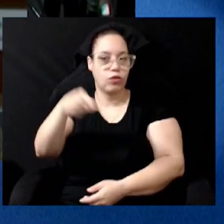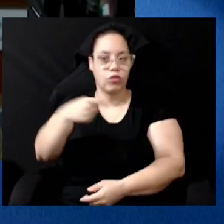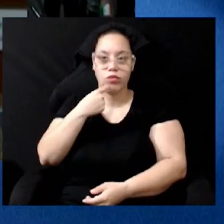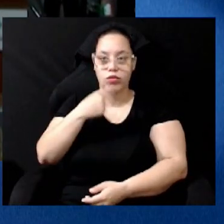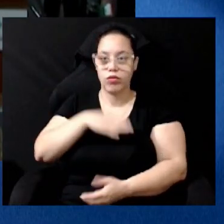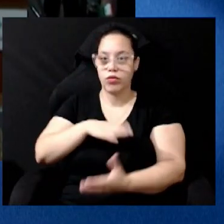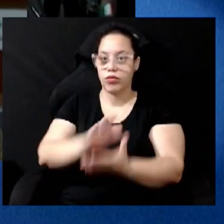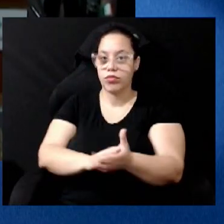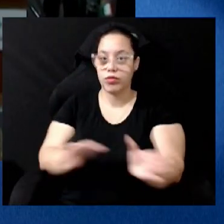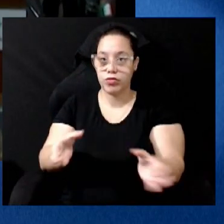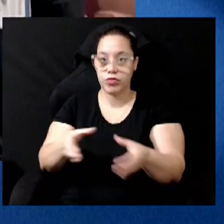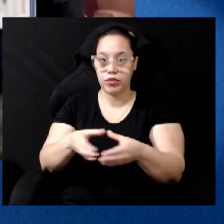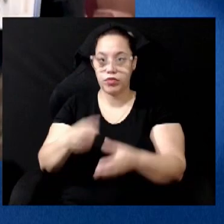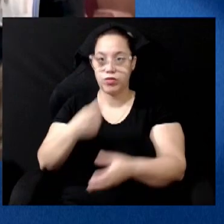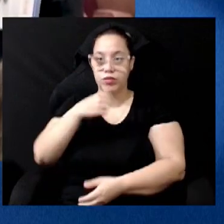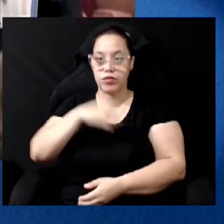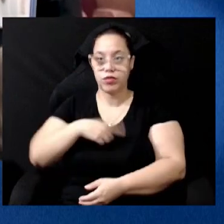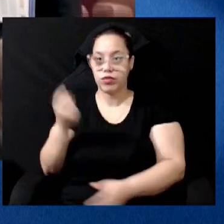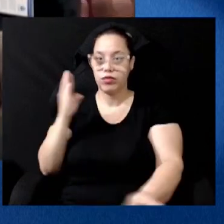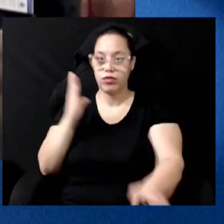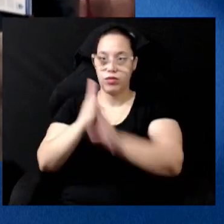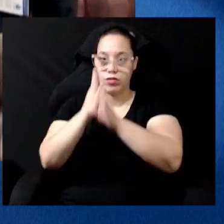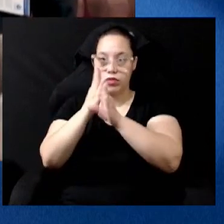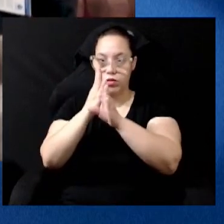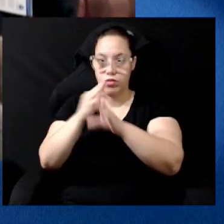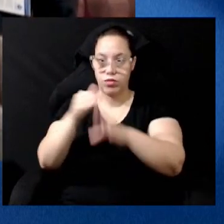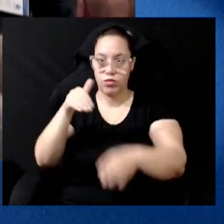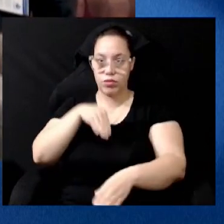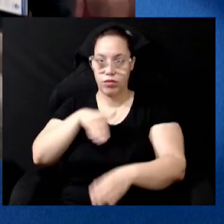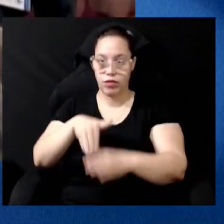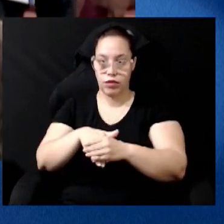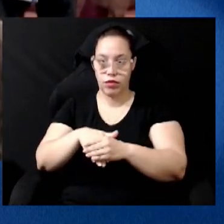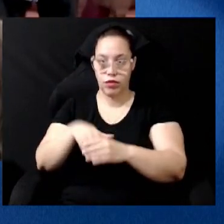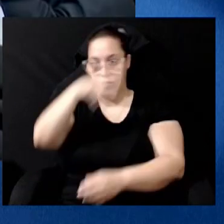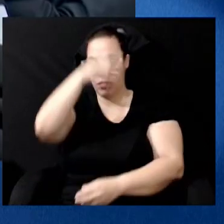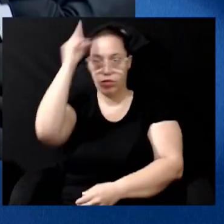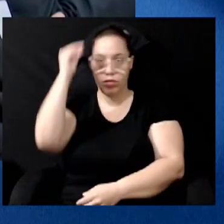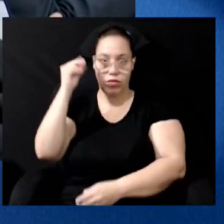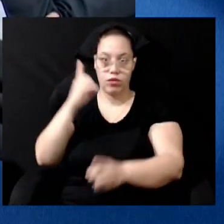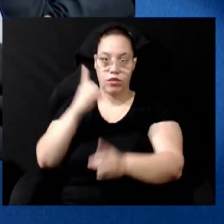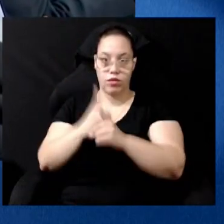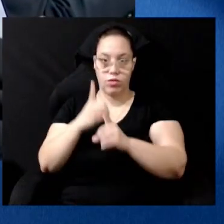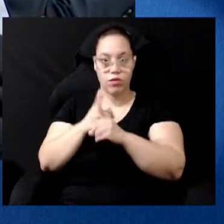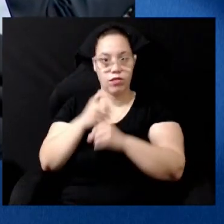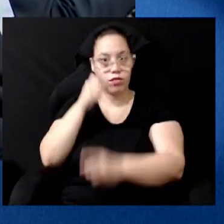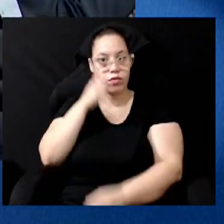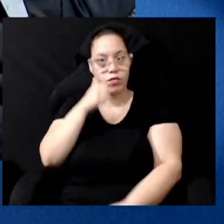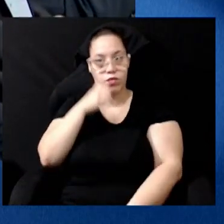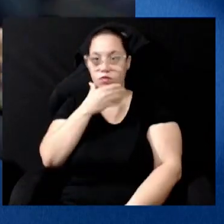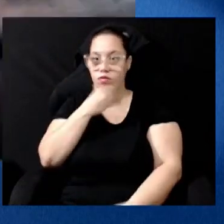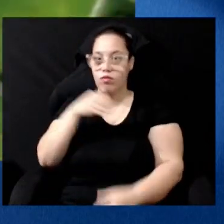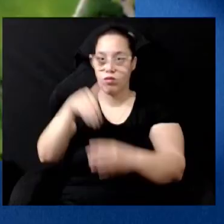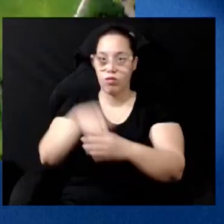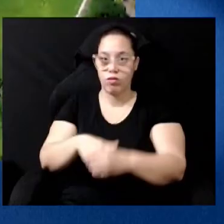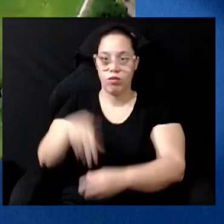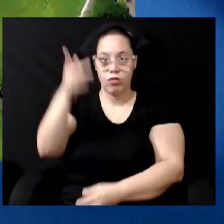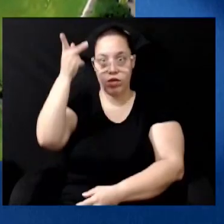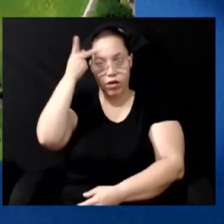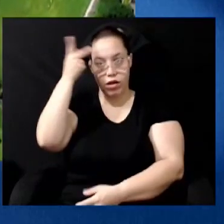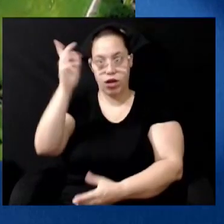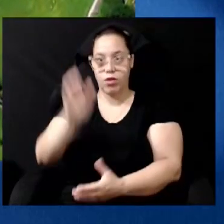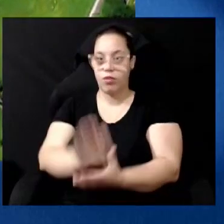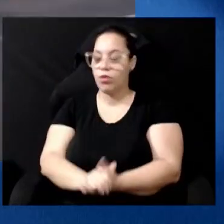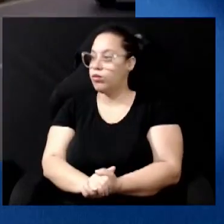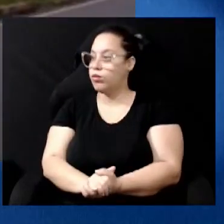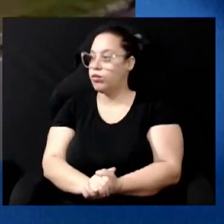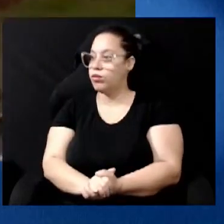Campinas cedia primeiro encontro municipalista de prefeitos e prefeitas eleitos no estado de São Paulo. E